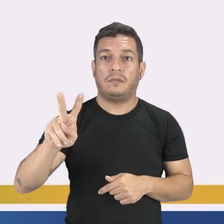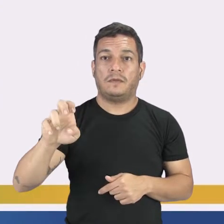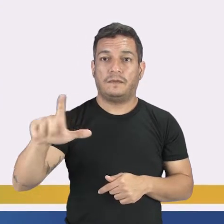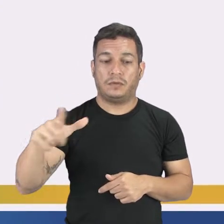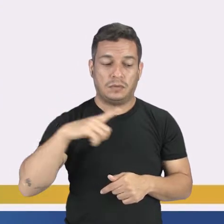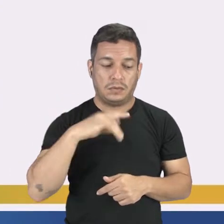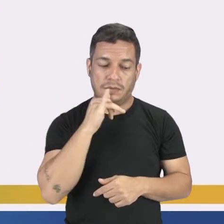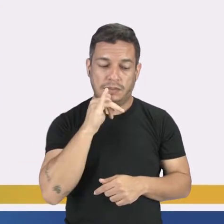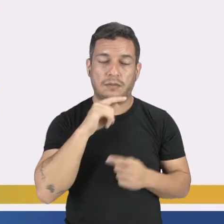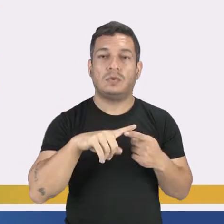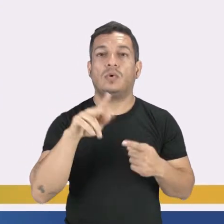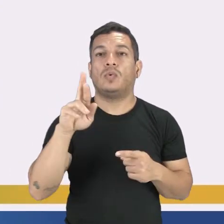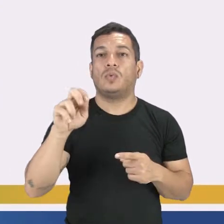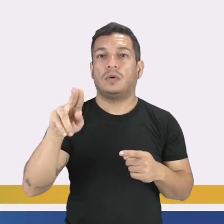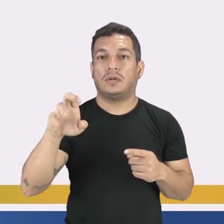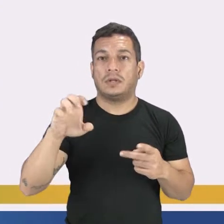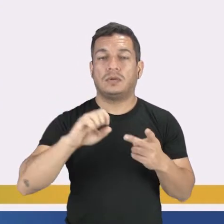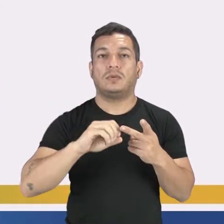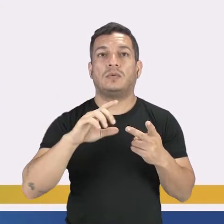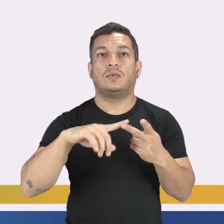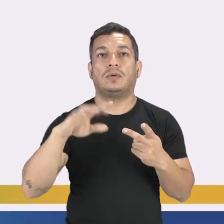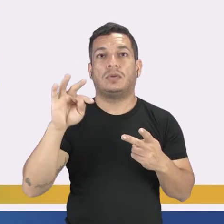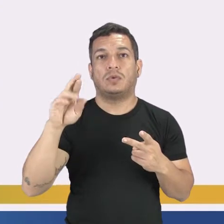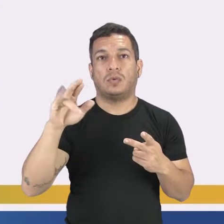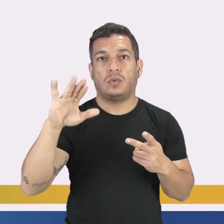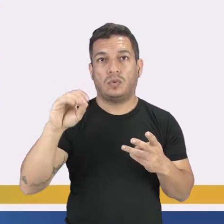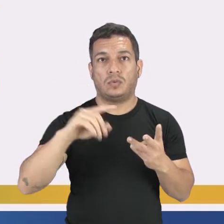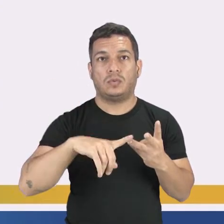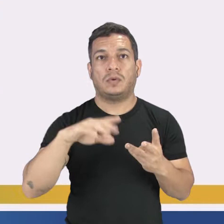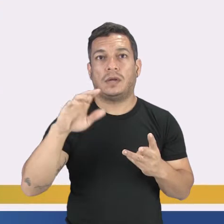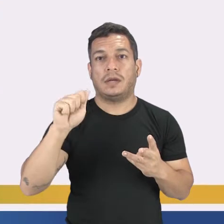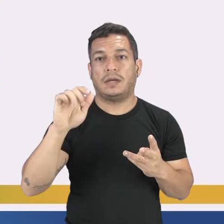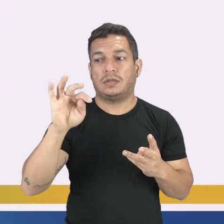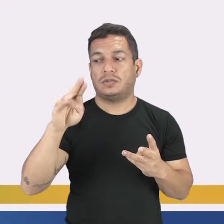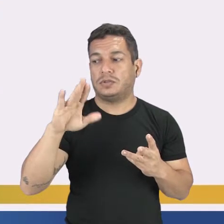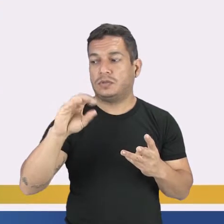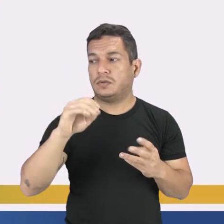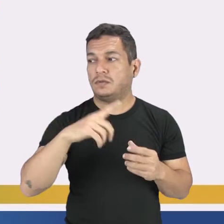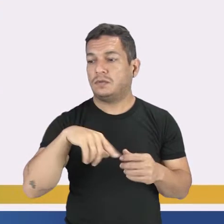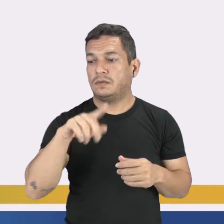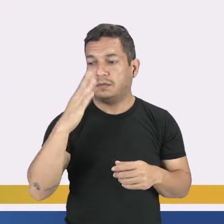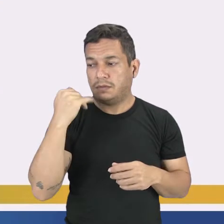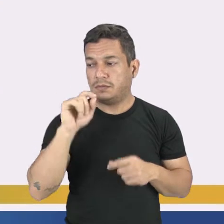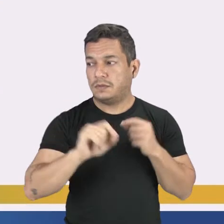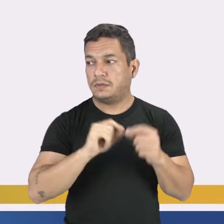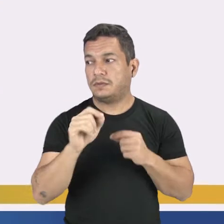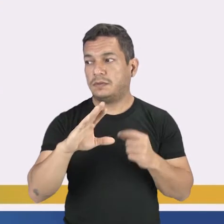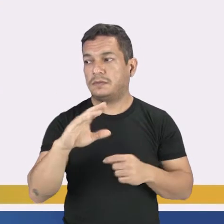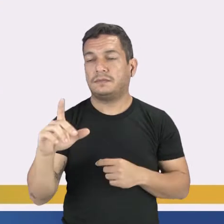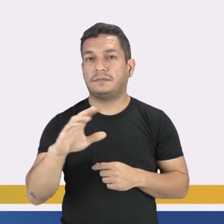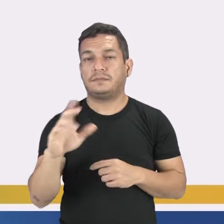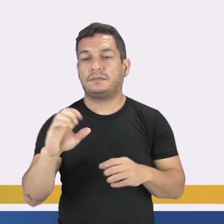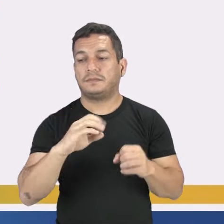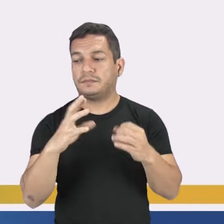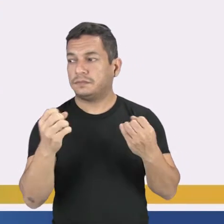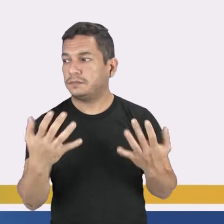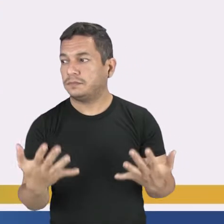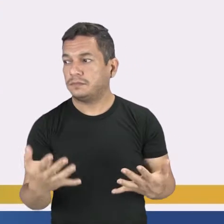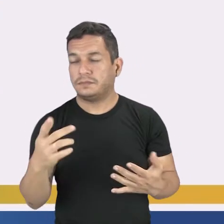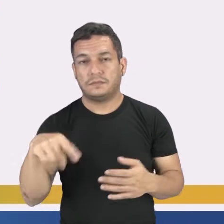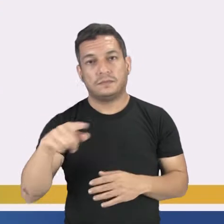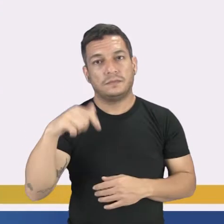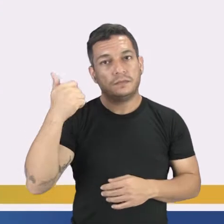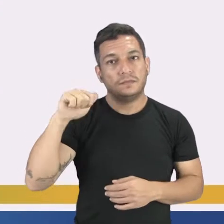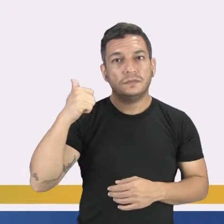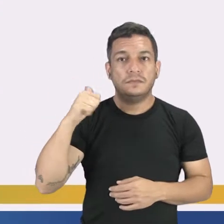exemplos como urânio, actínio e tório. O que se sabe é que os elementos, como que você vai classificar ele ou definir os elementos? Você analisa